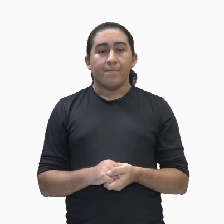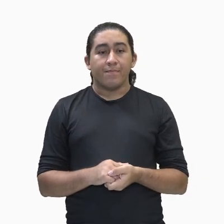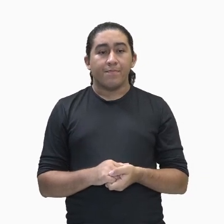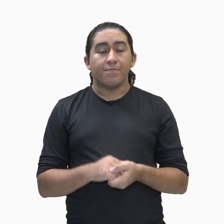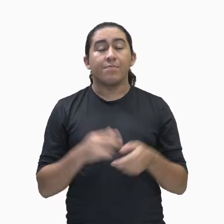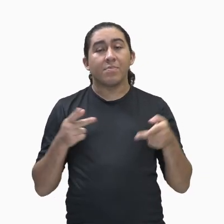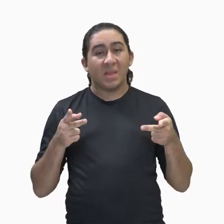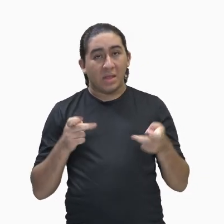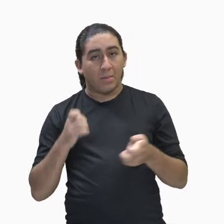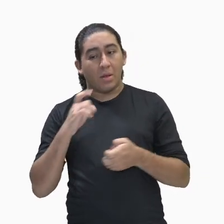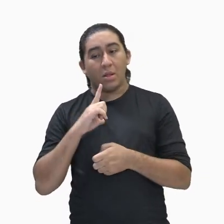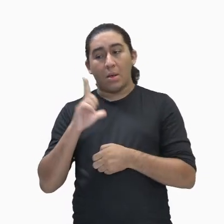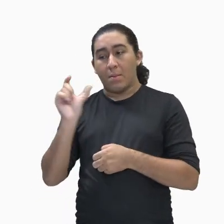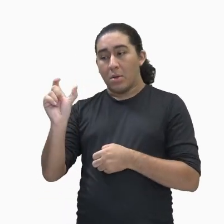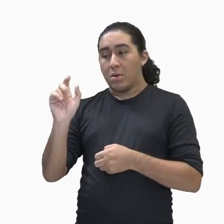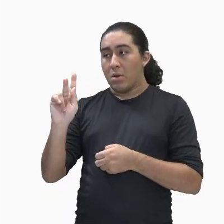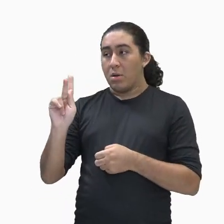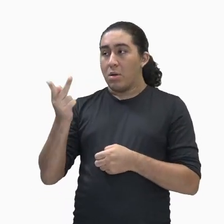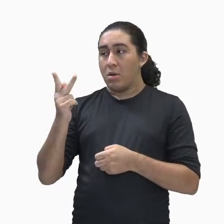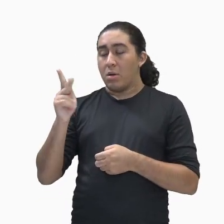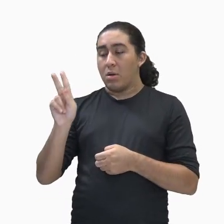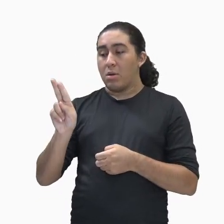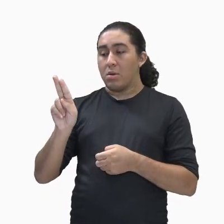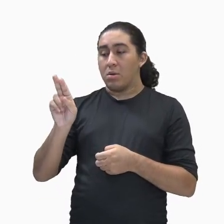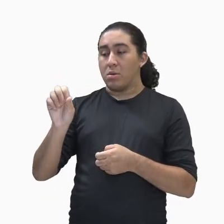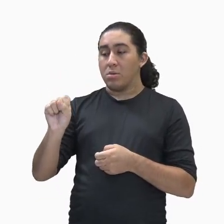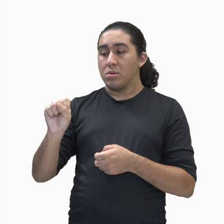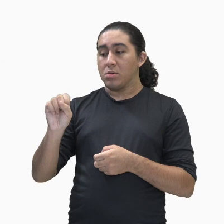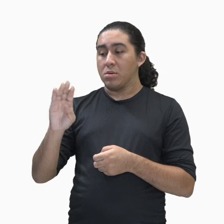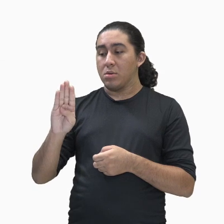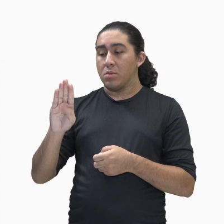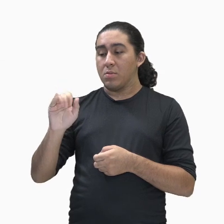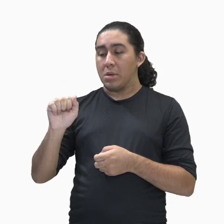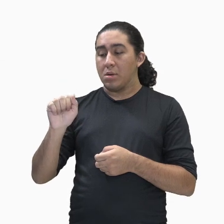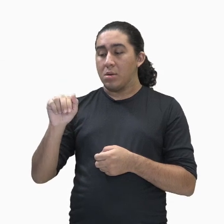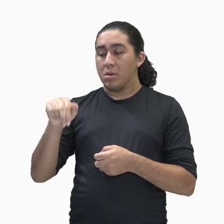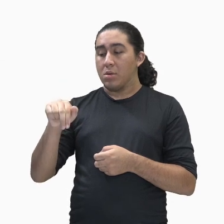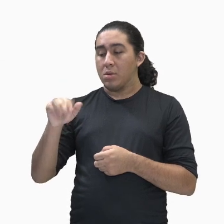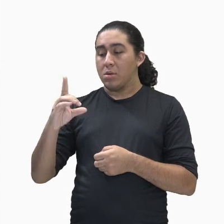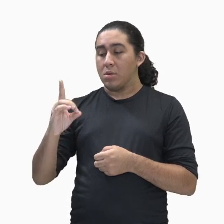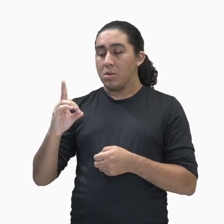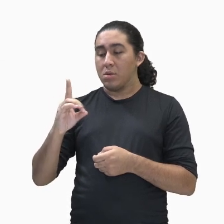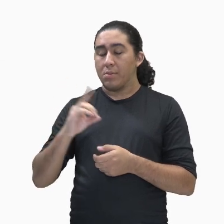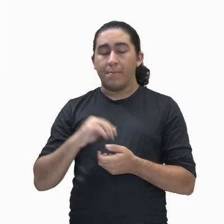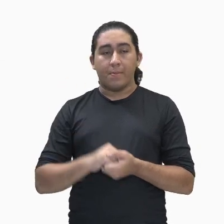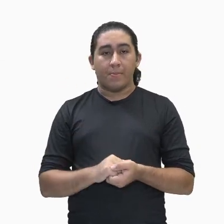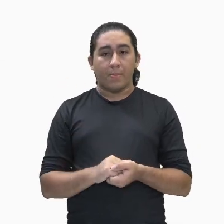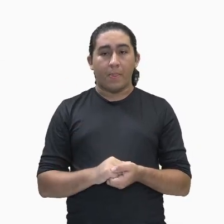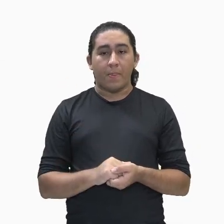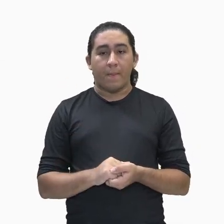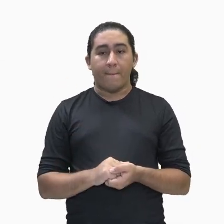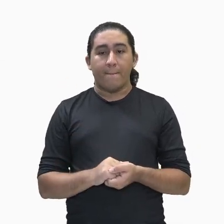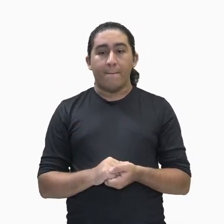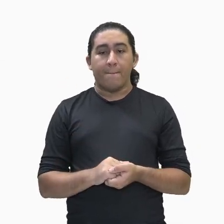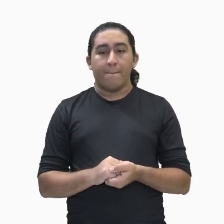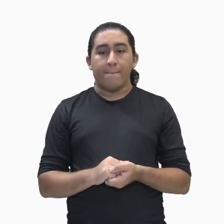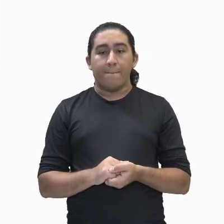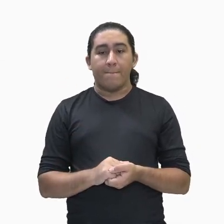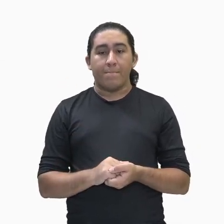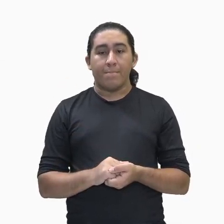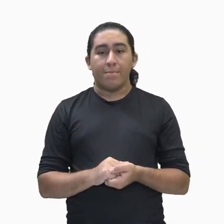príncipe Harry e aqui é a esposa dele, que é a Meghan, certo? A relação entre os dois qual é? Ele é husband, ela é